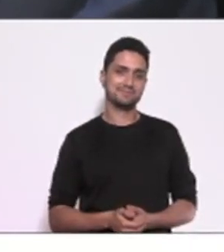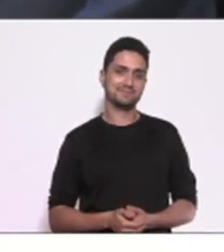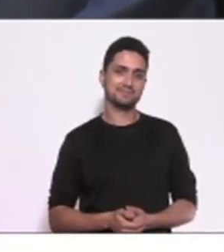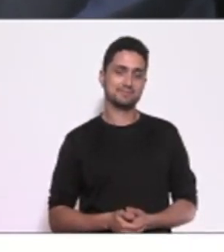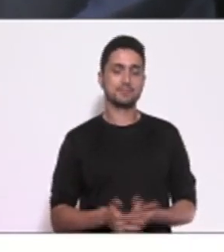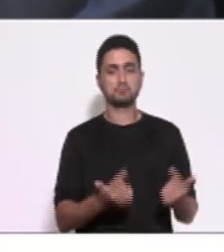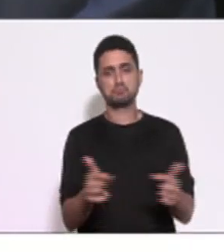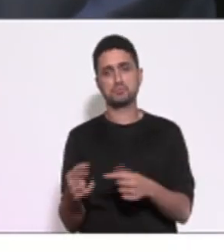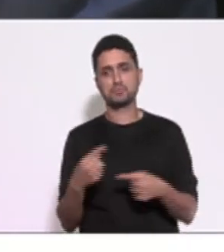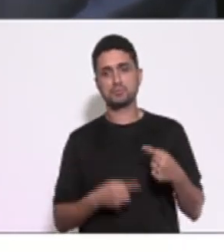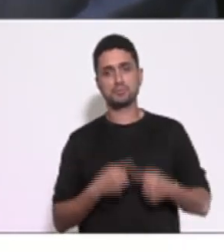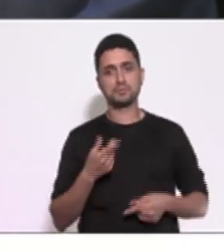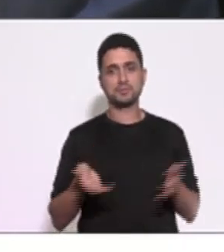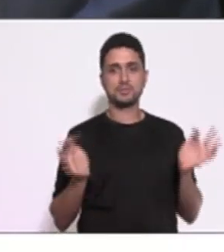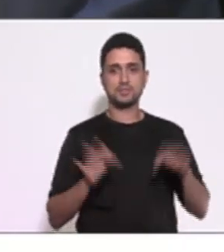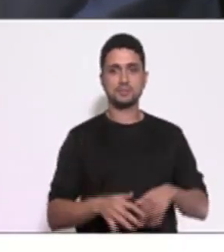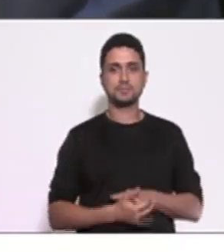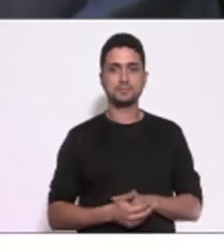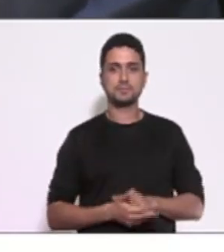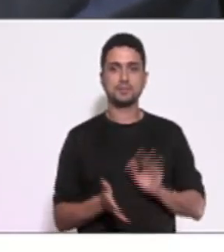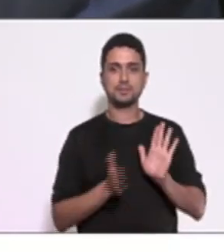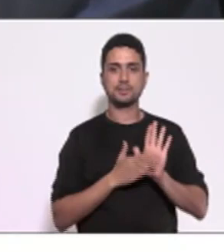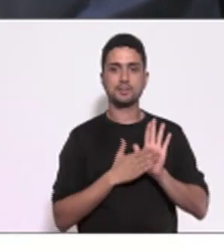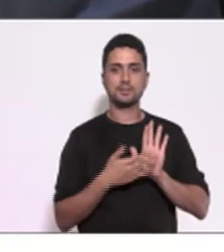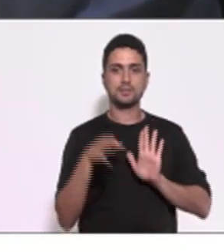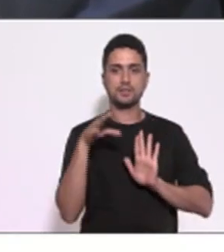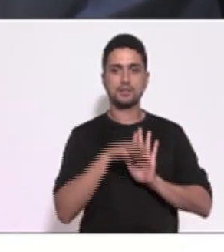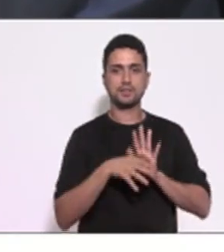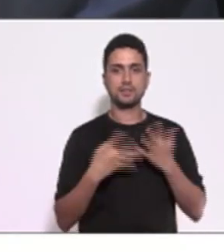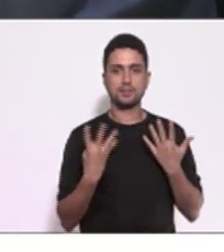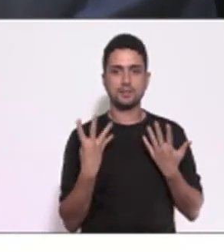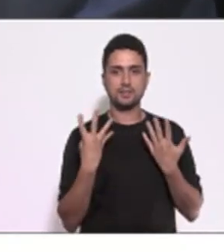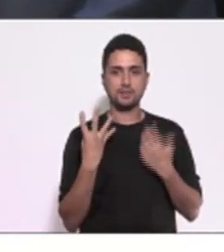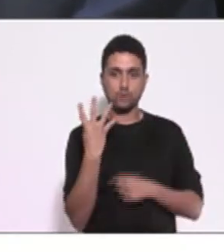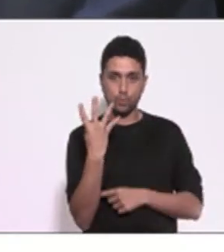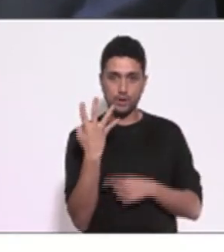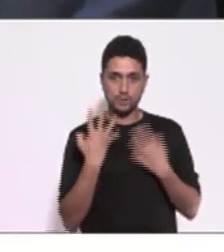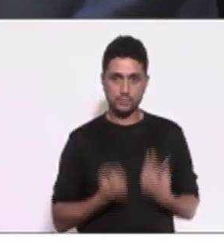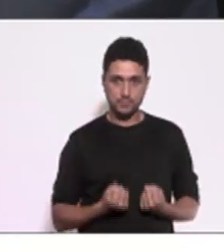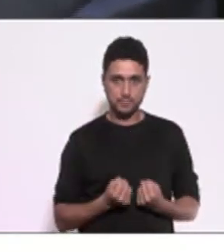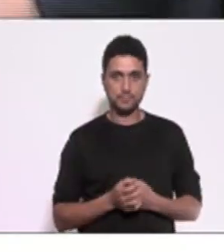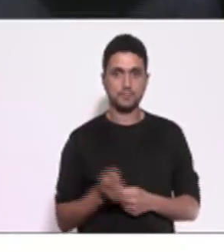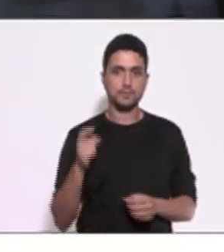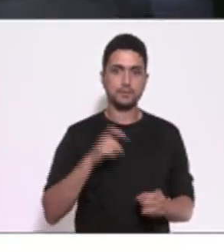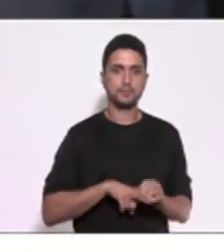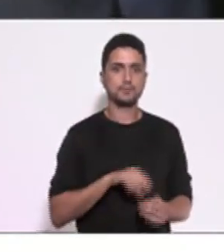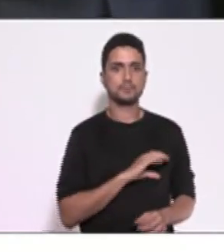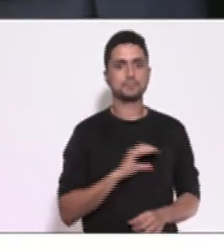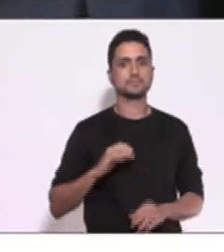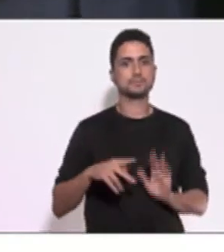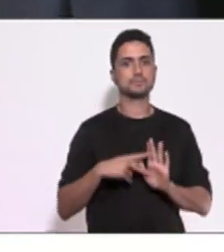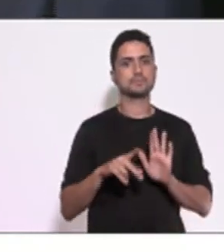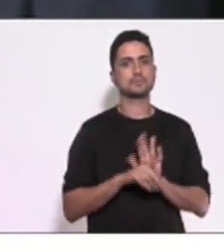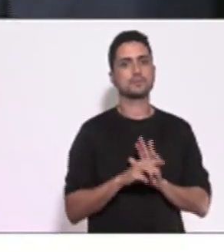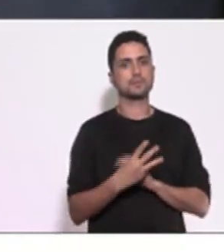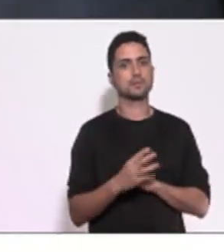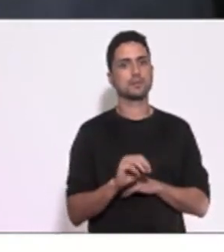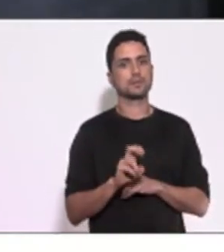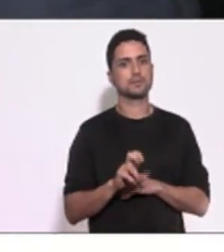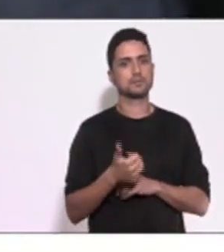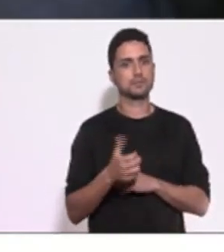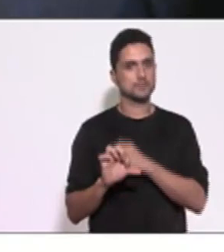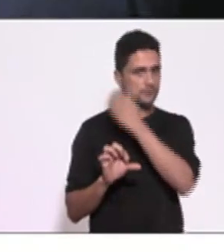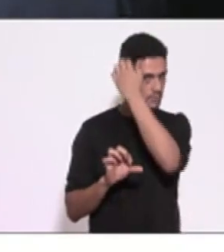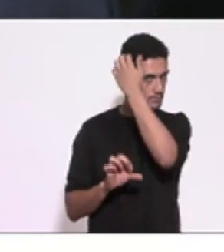Não havendo quem queira discutir, encerrada a discussão, a presente proposta recebeu 4 emendas e retorna às comissões. Voltando no PL 1305 de